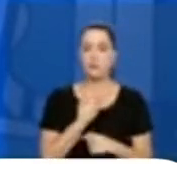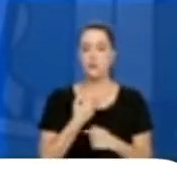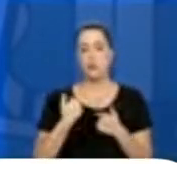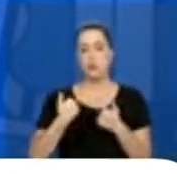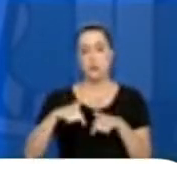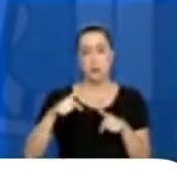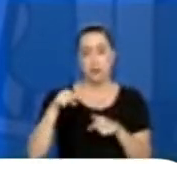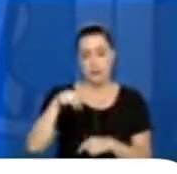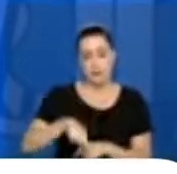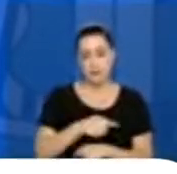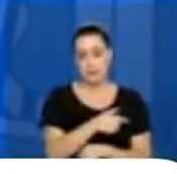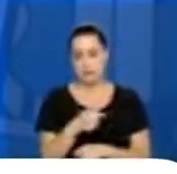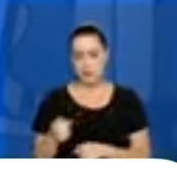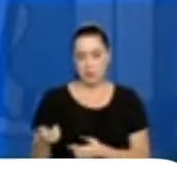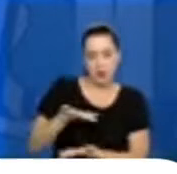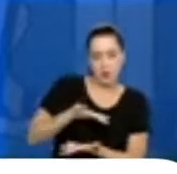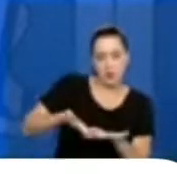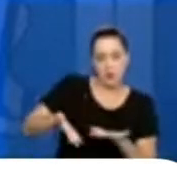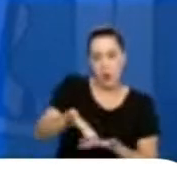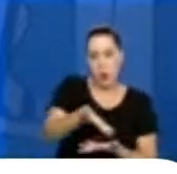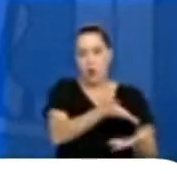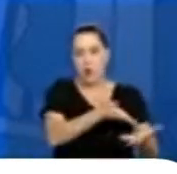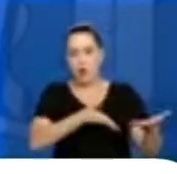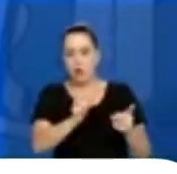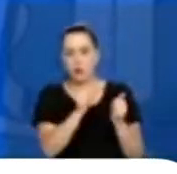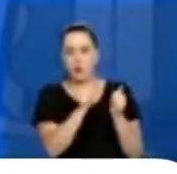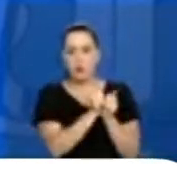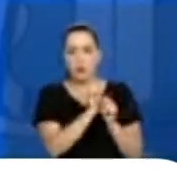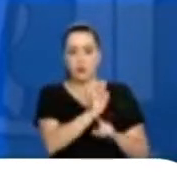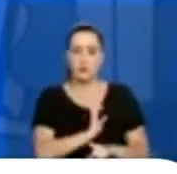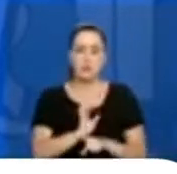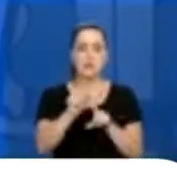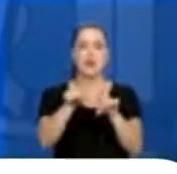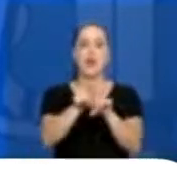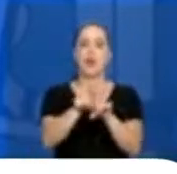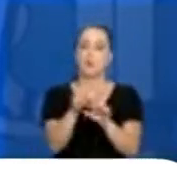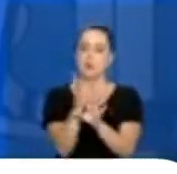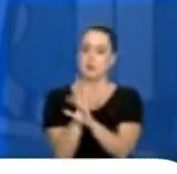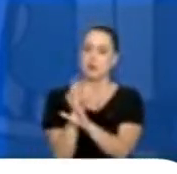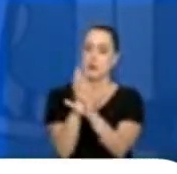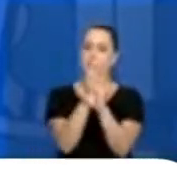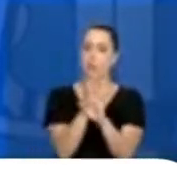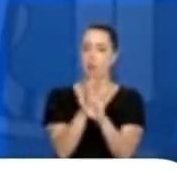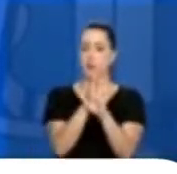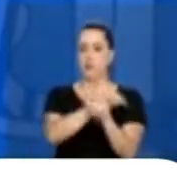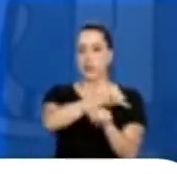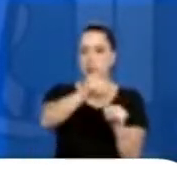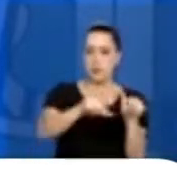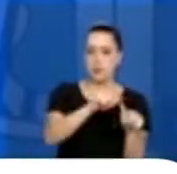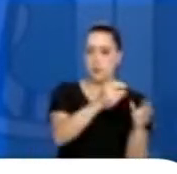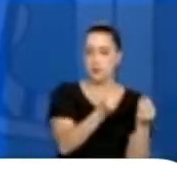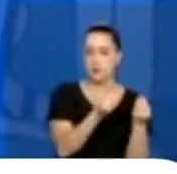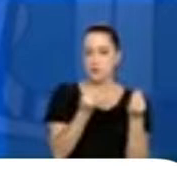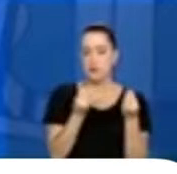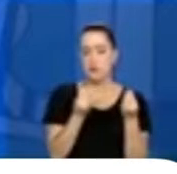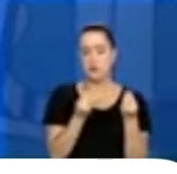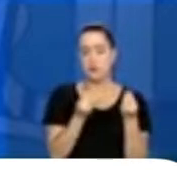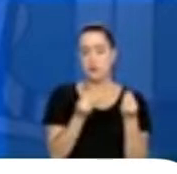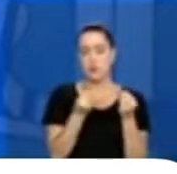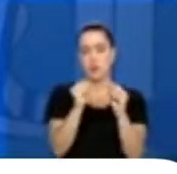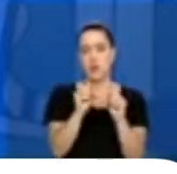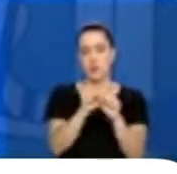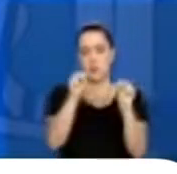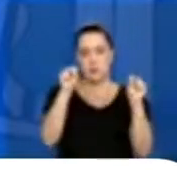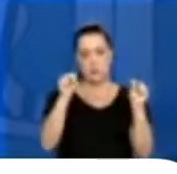nesta semana, articulando com os estados e municípios para que façam a transferência dos registros do Sistema